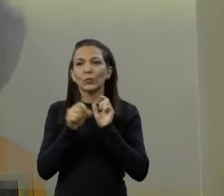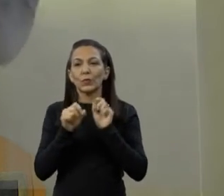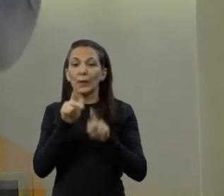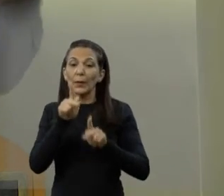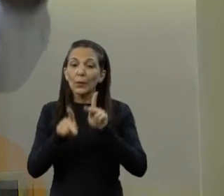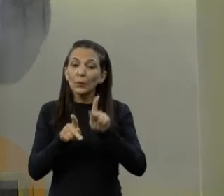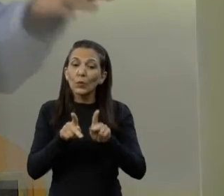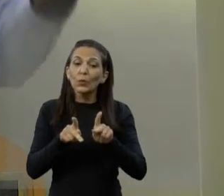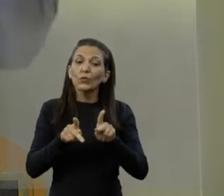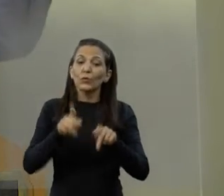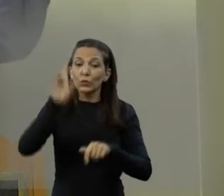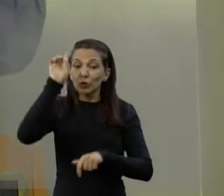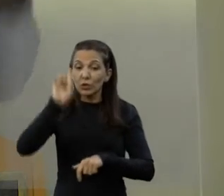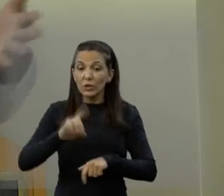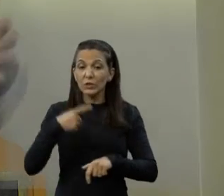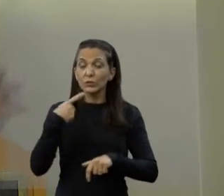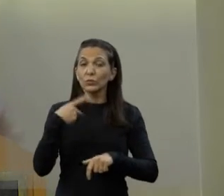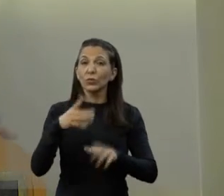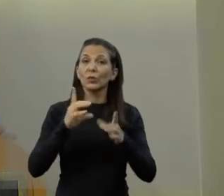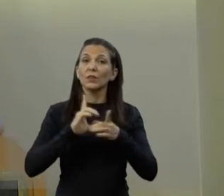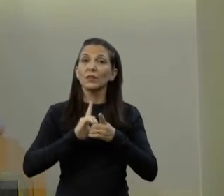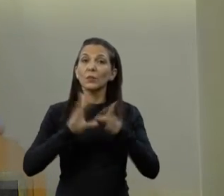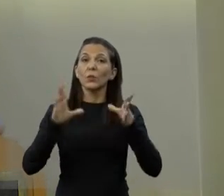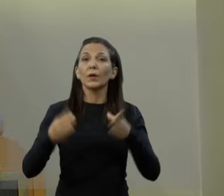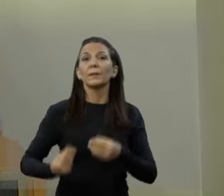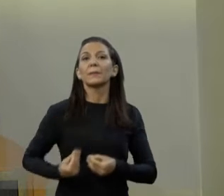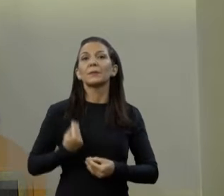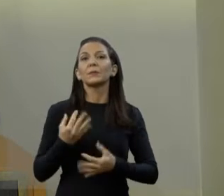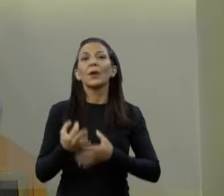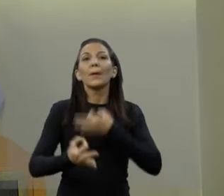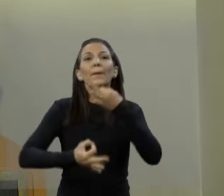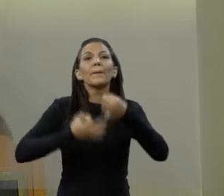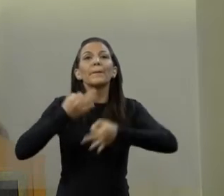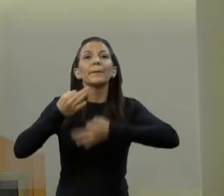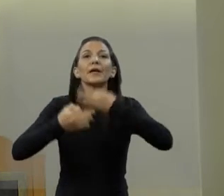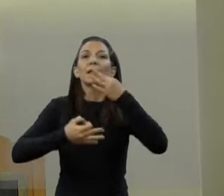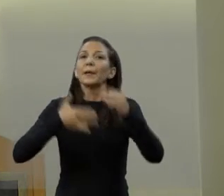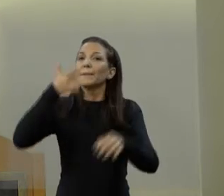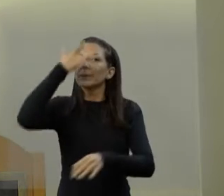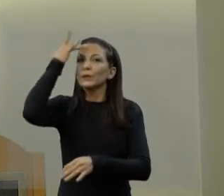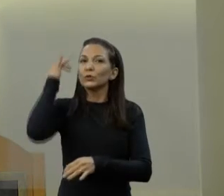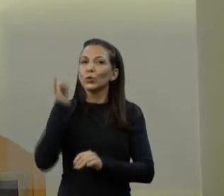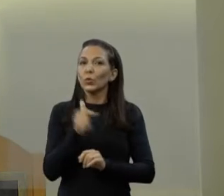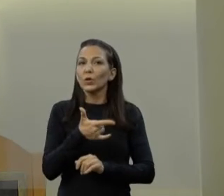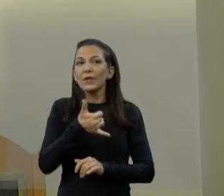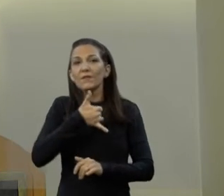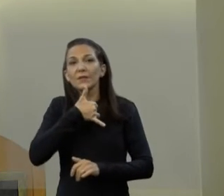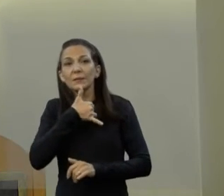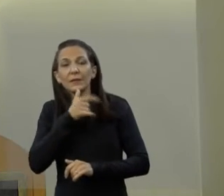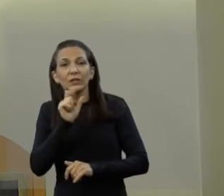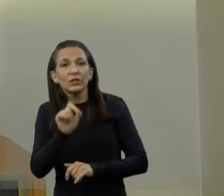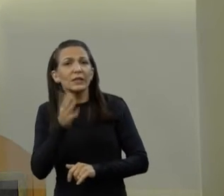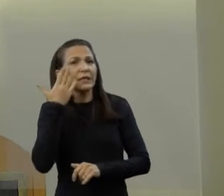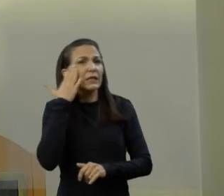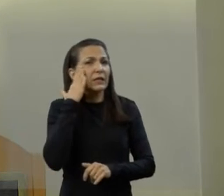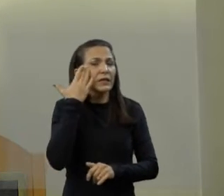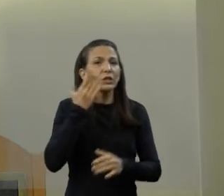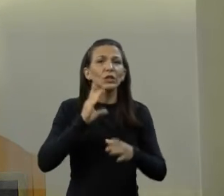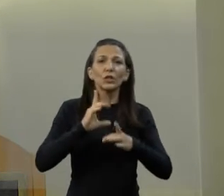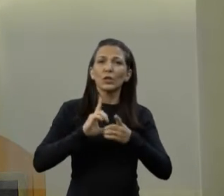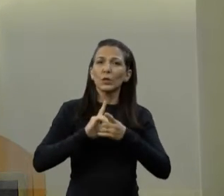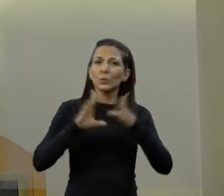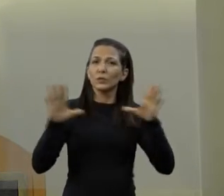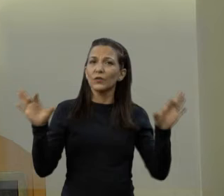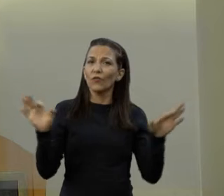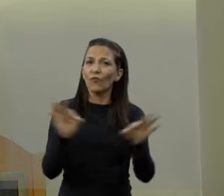com que o povo Exerça seu direito democrático tem muitas pessoas infelizmente que entendem que o processo democrático